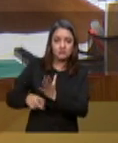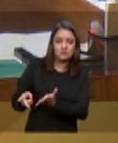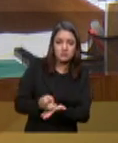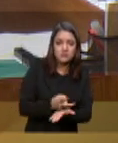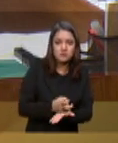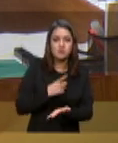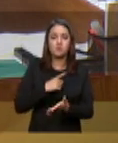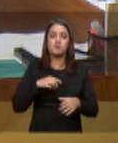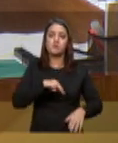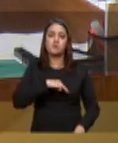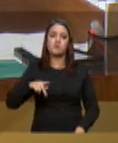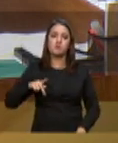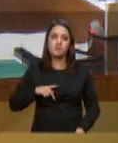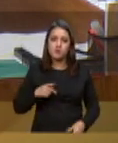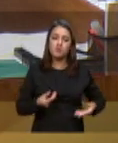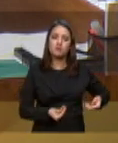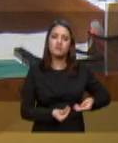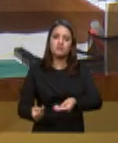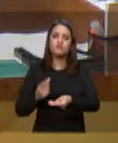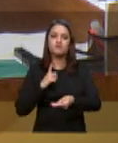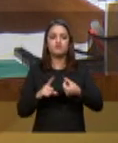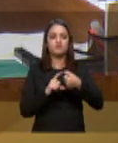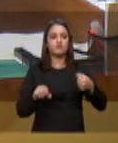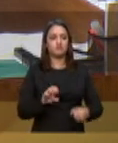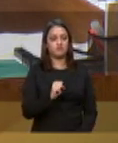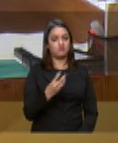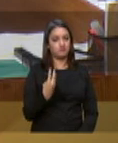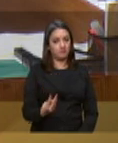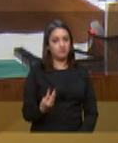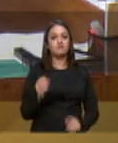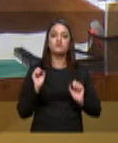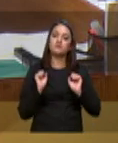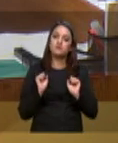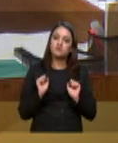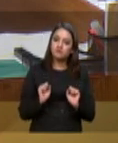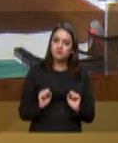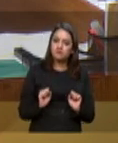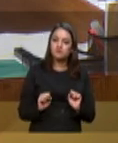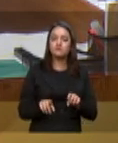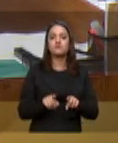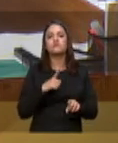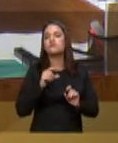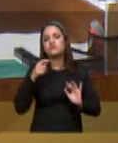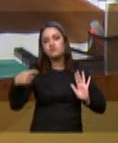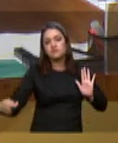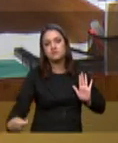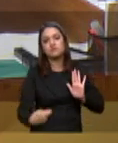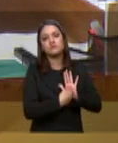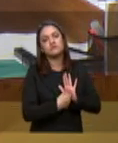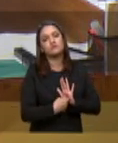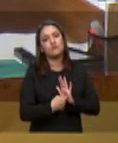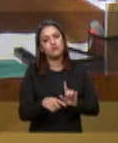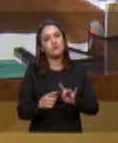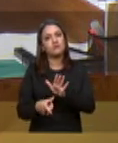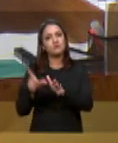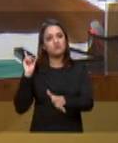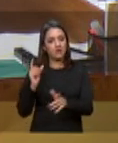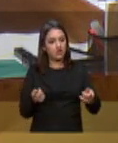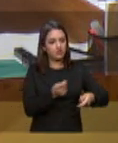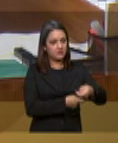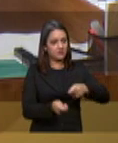Público à representação que faz menção ao artigo 83, podendo o parquê oferecer denúncia antes mesmo que se conclua na